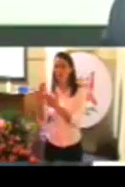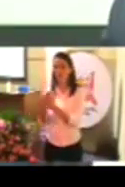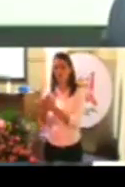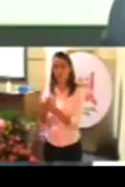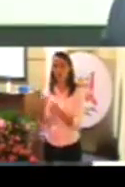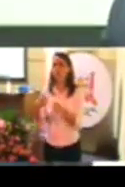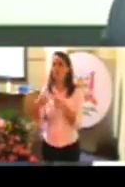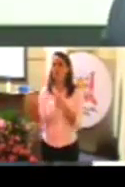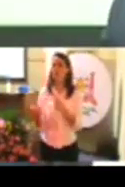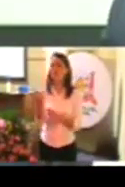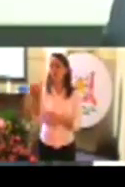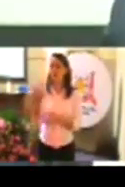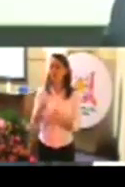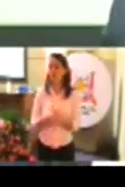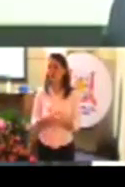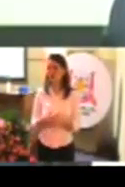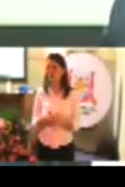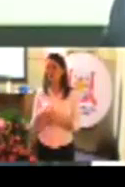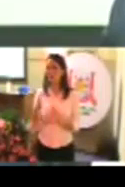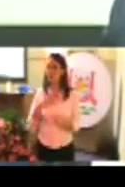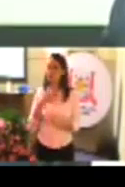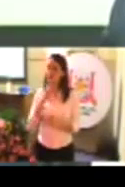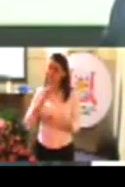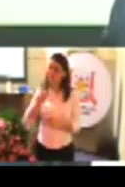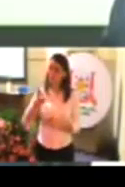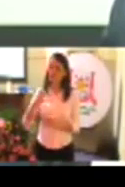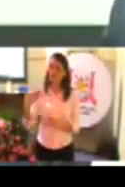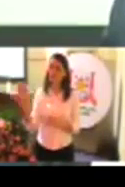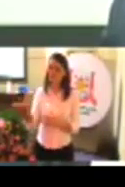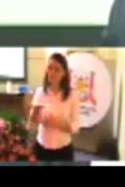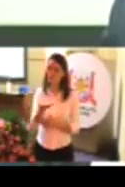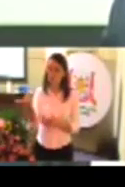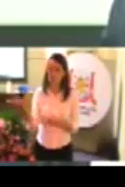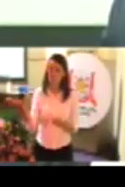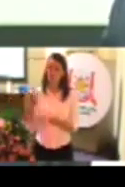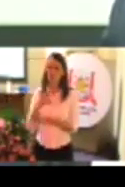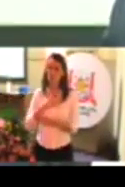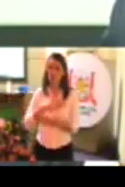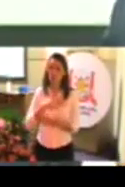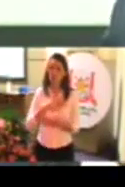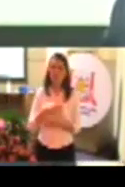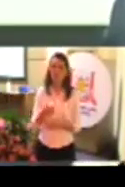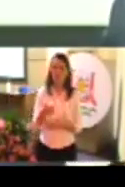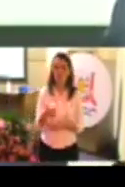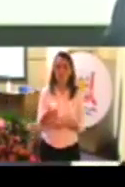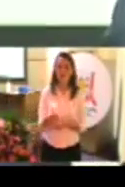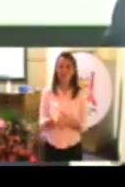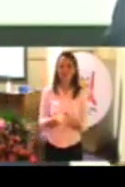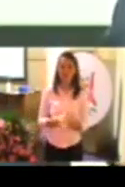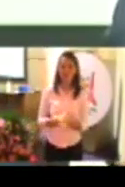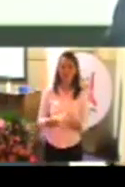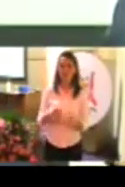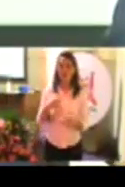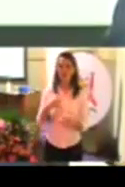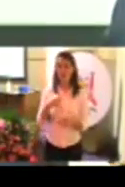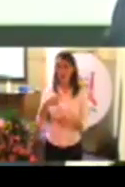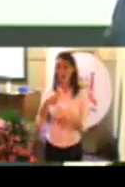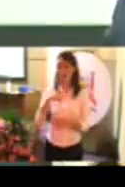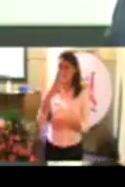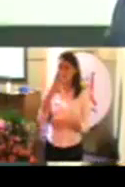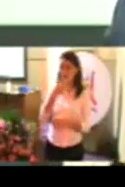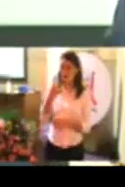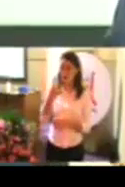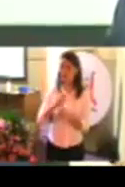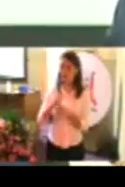Legislativo? Eu posso responder para vocês com a tranquilidade de quem tem 41 anos